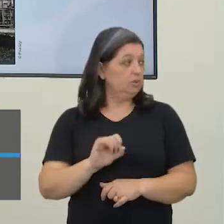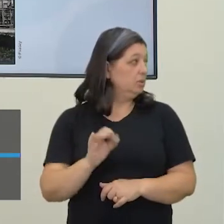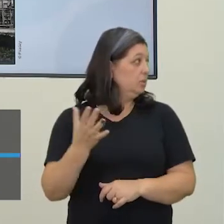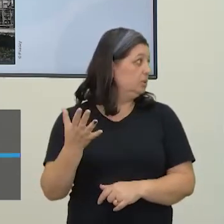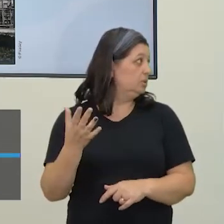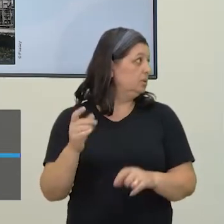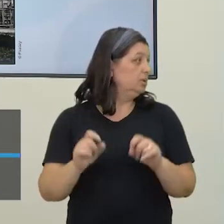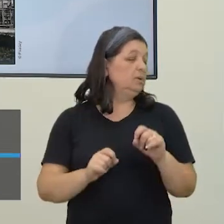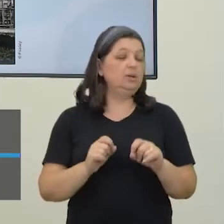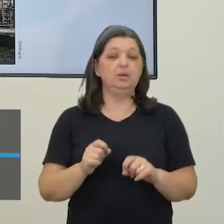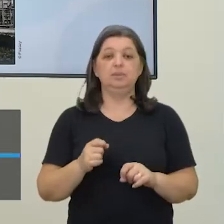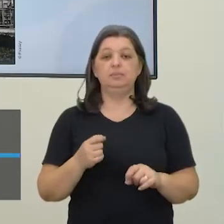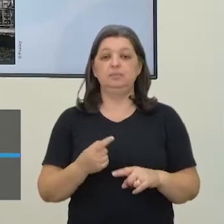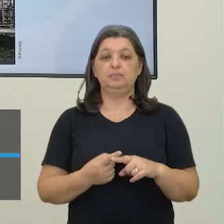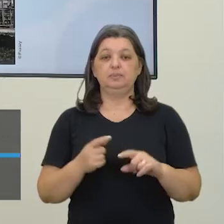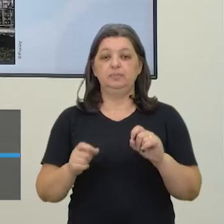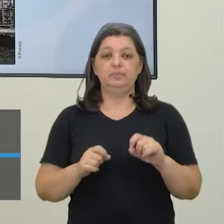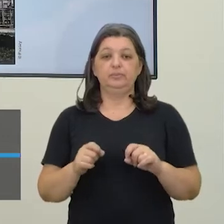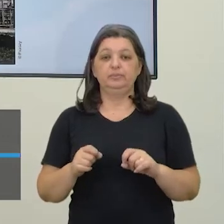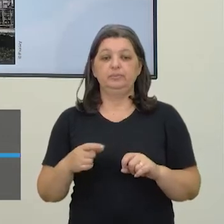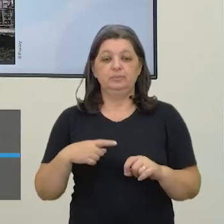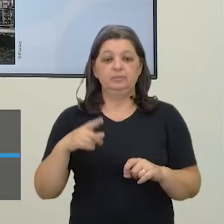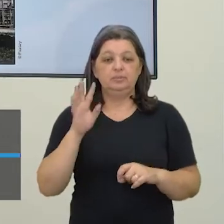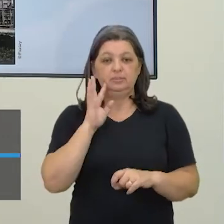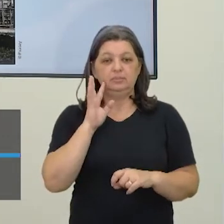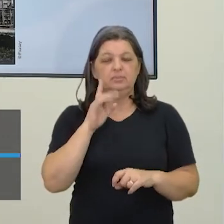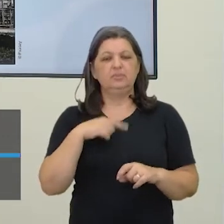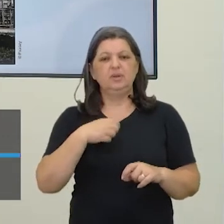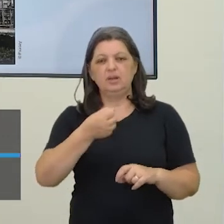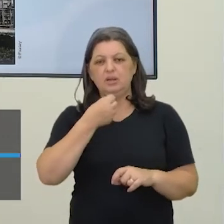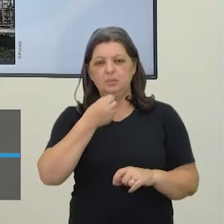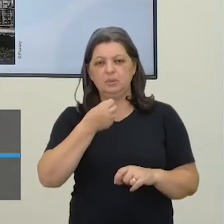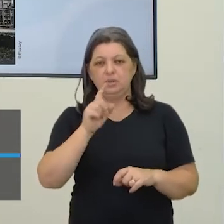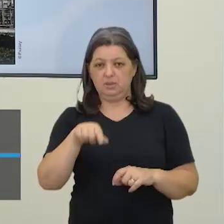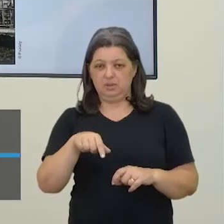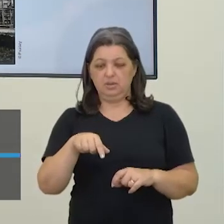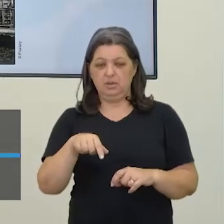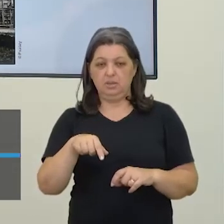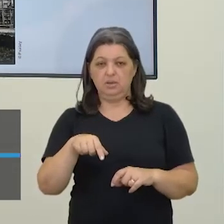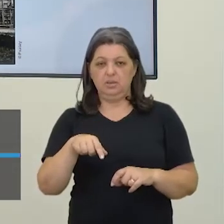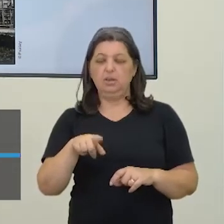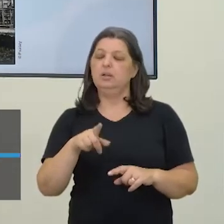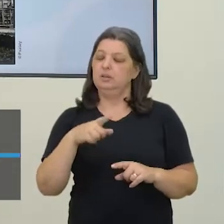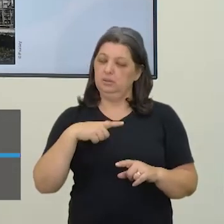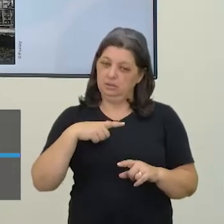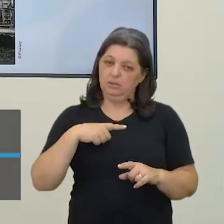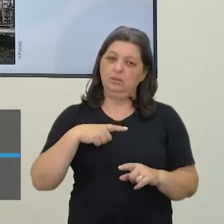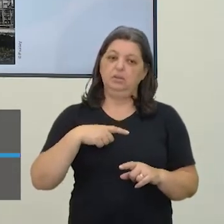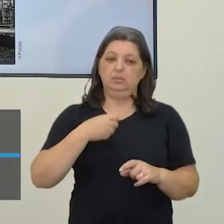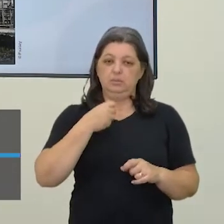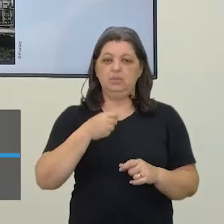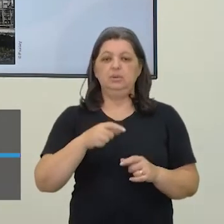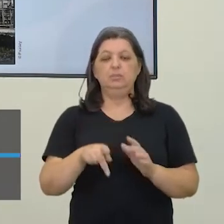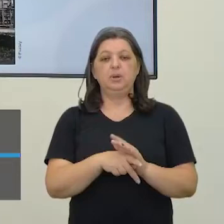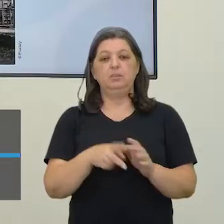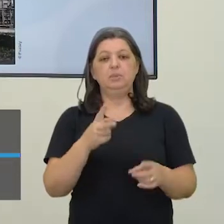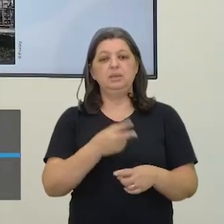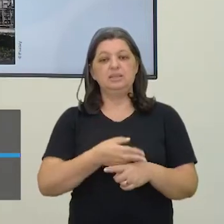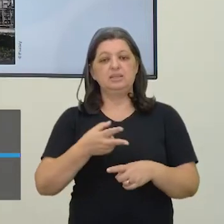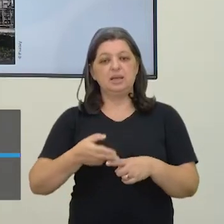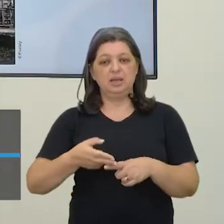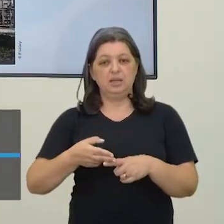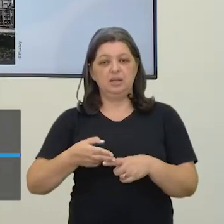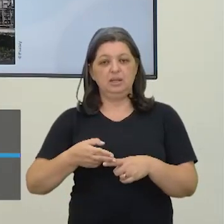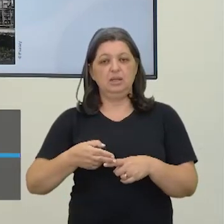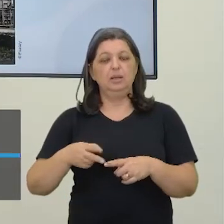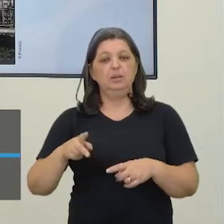Tem um documentário muito legal sobre documentário não, tem documentários maravilhosos, né? Mas tem uma série muito bacana chamada